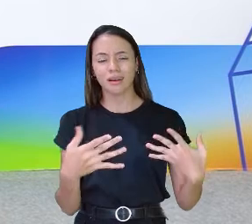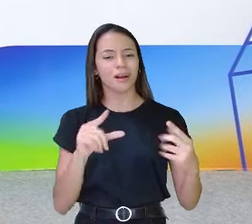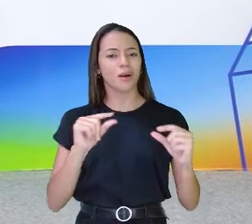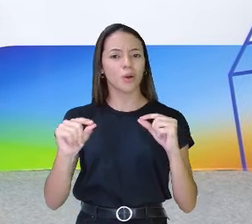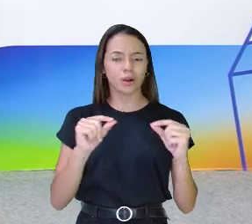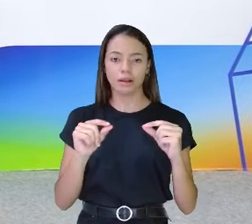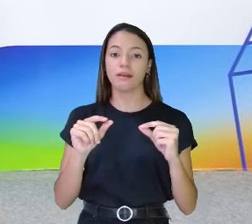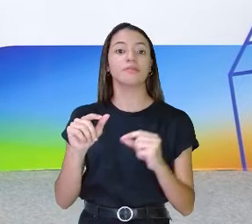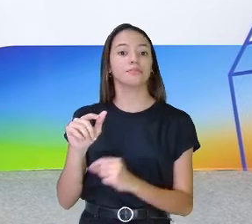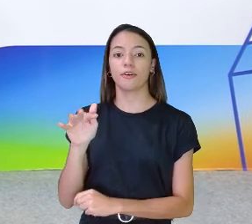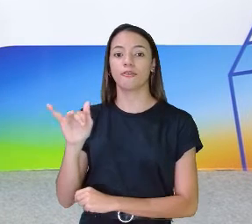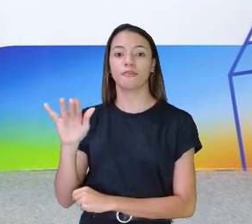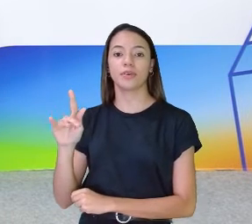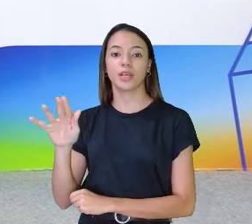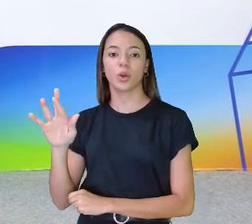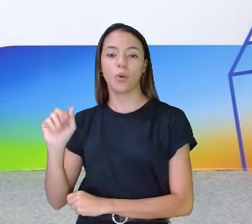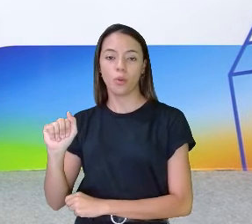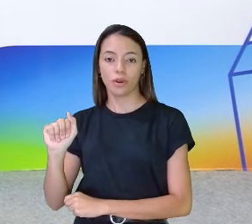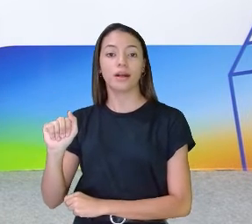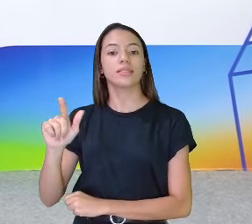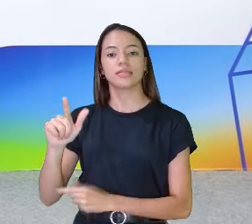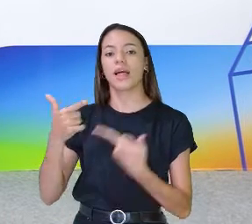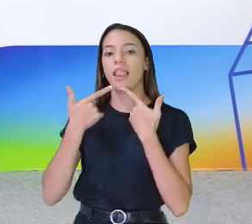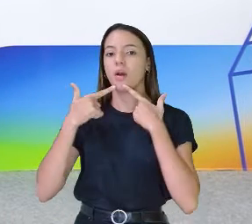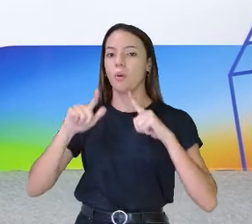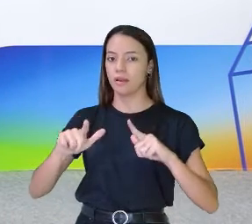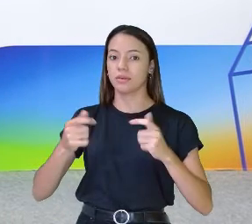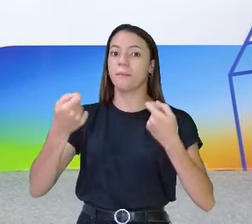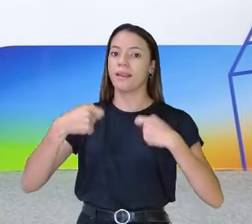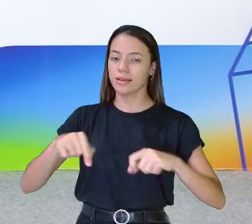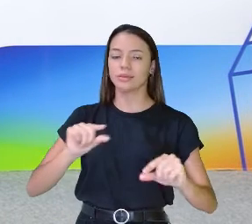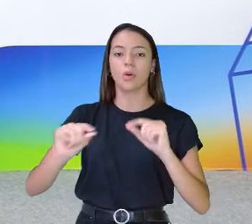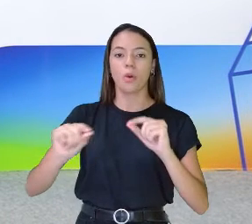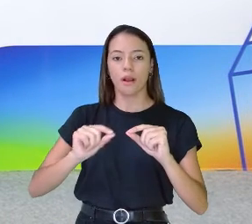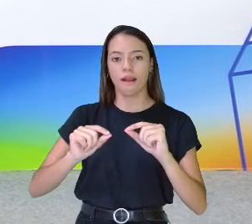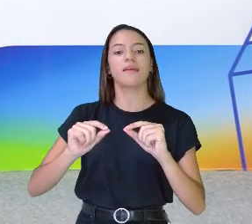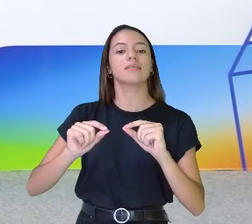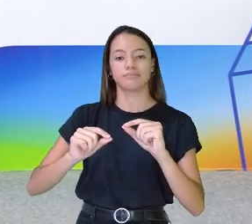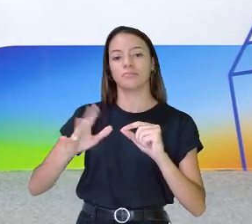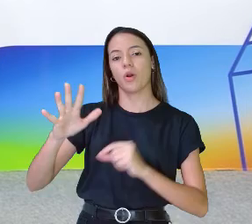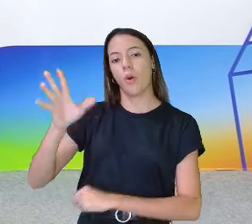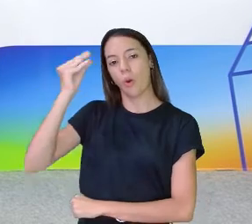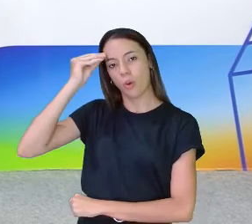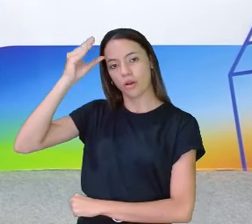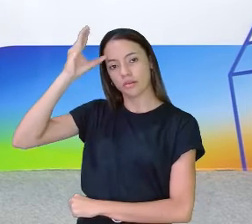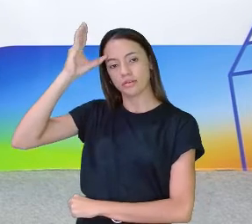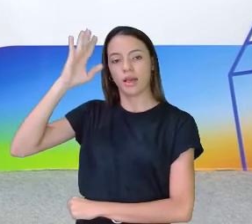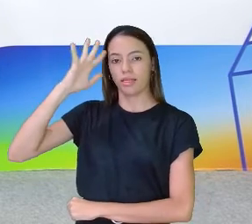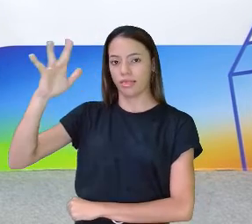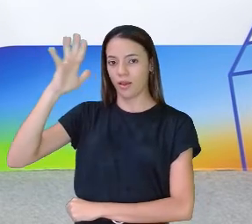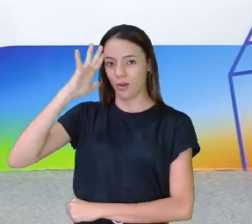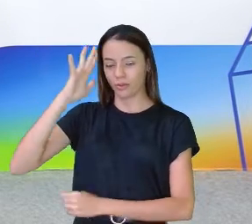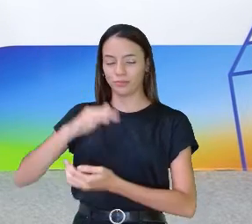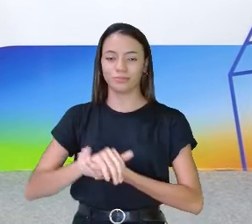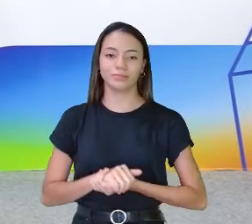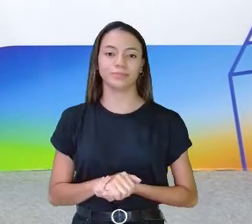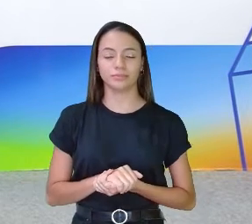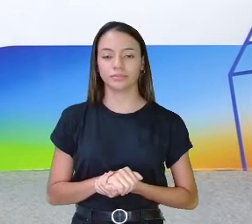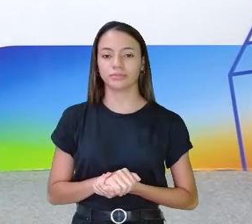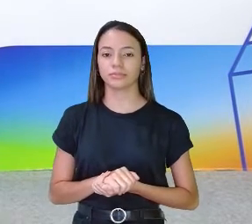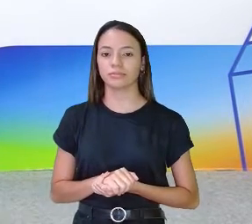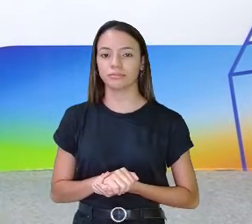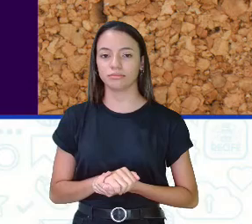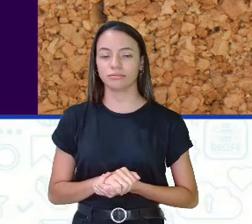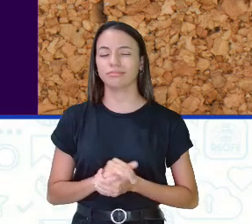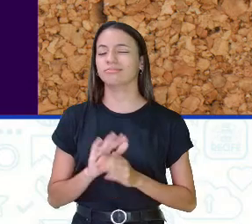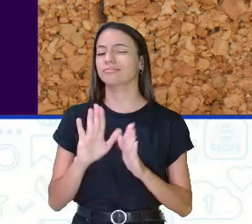linguagem, então a gente precisa de um pouco de conhecimento teórico. E a gente vai trabalhar isso hoje, certo? Então, ó.